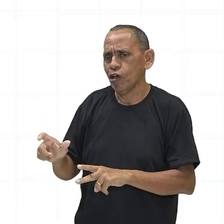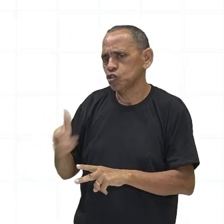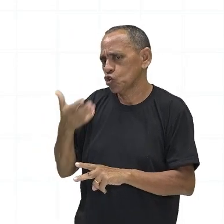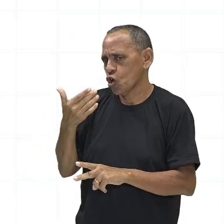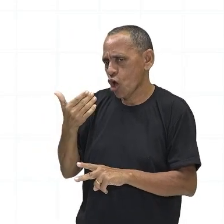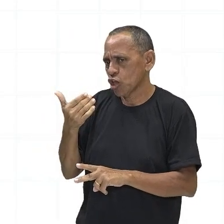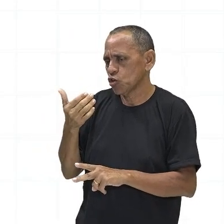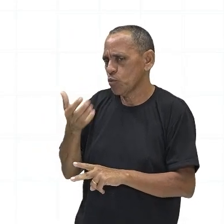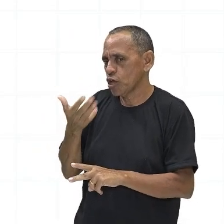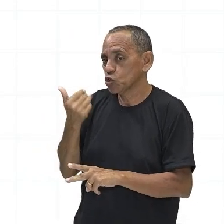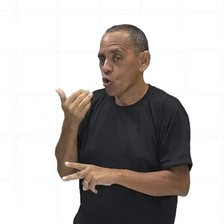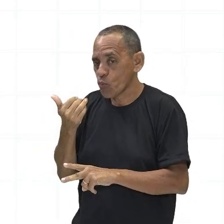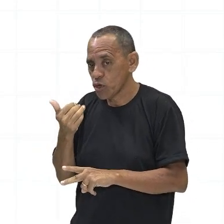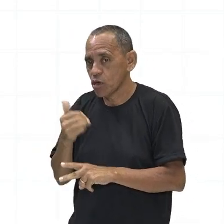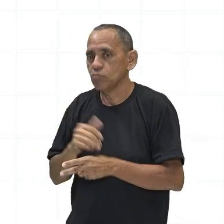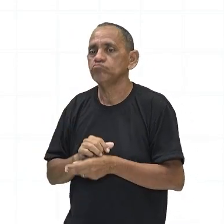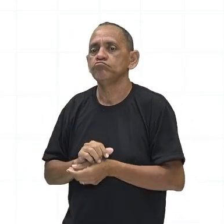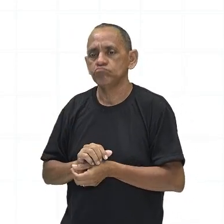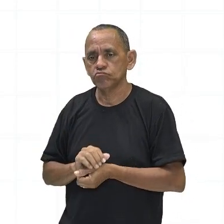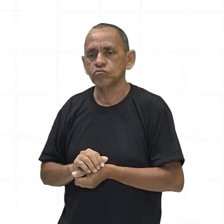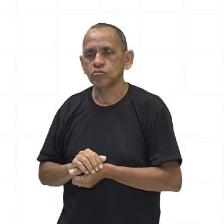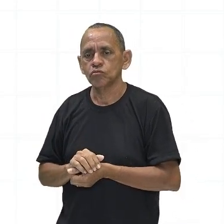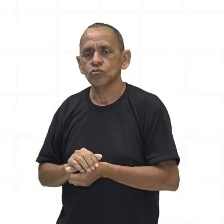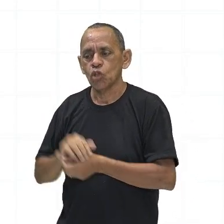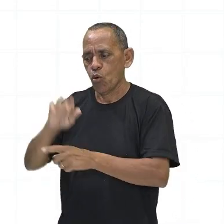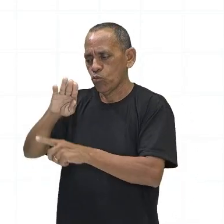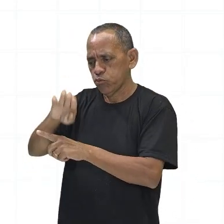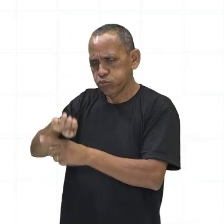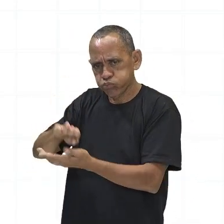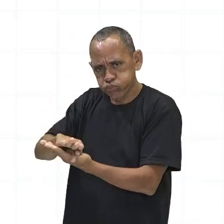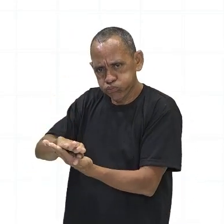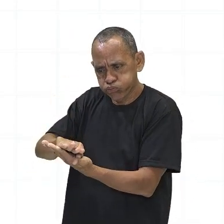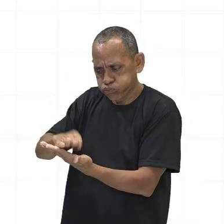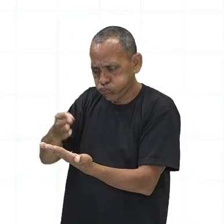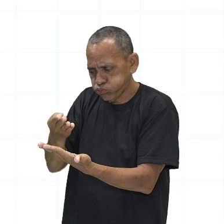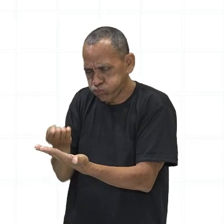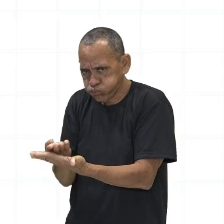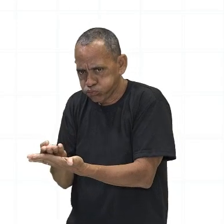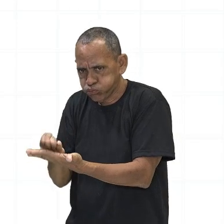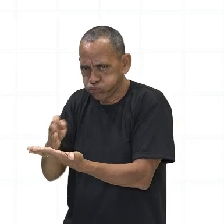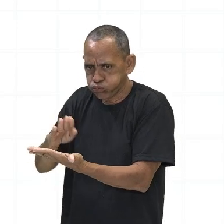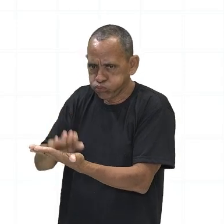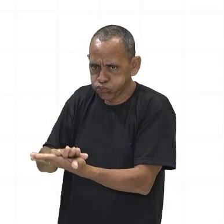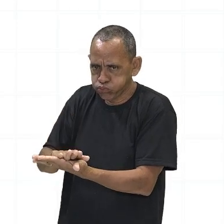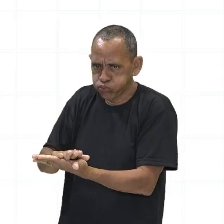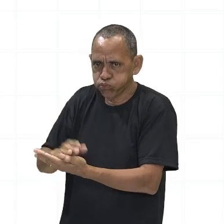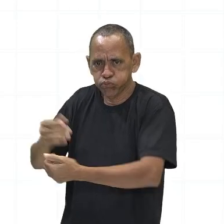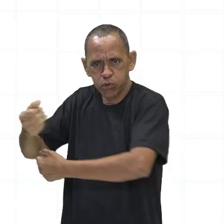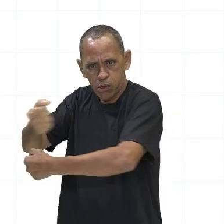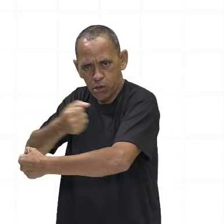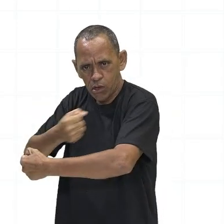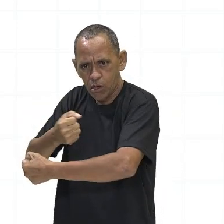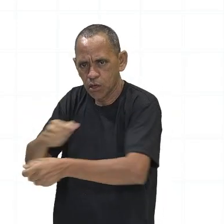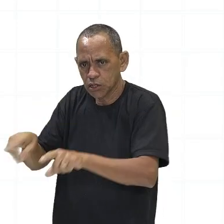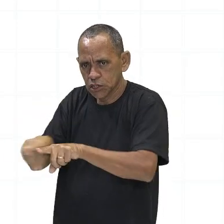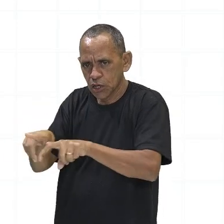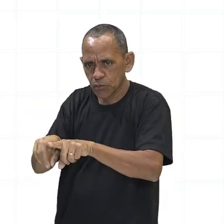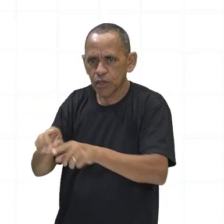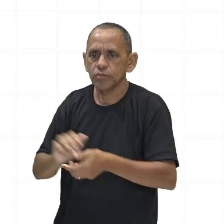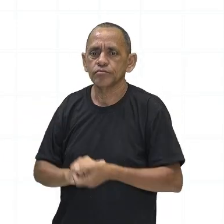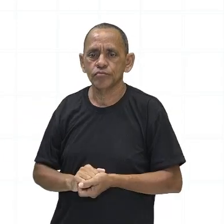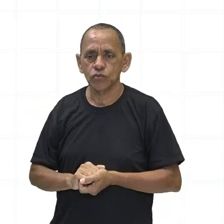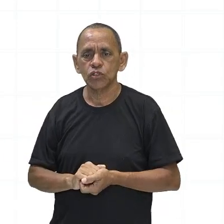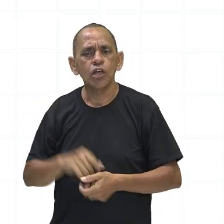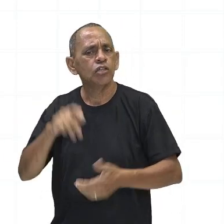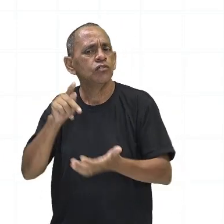alimento assado ou cozido, e nenhum outro da floresta tinha este privilégio. É claro que todos os urubus